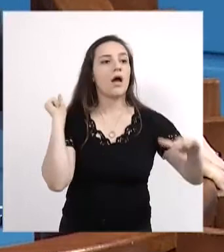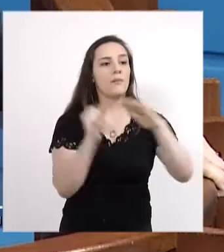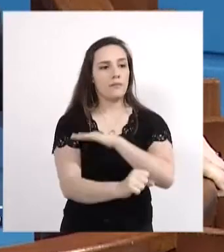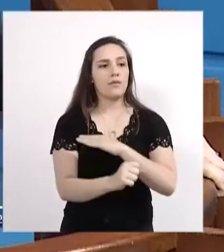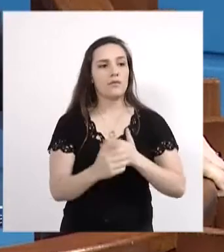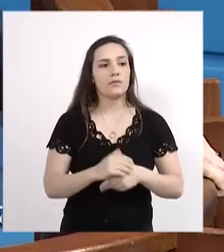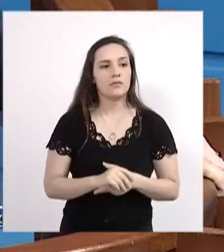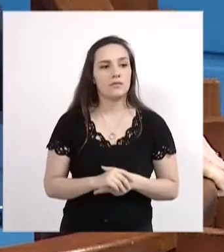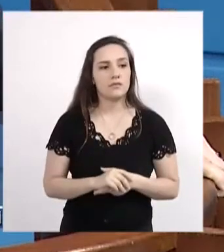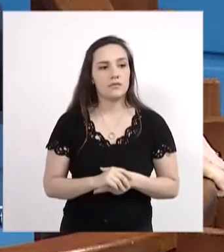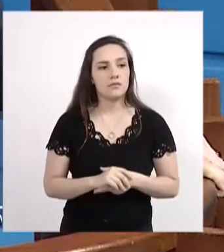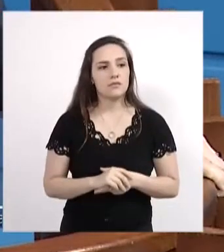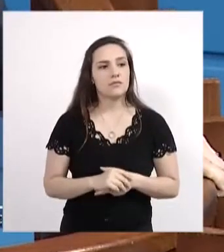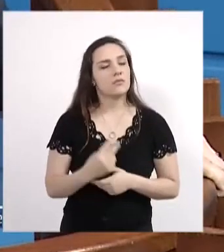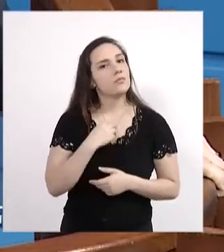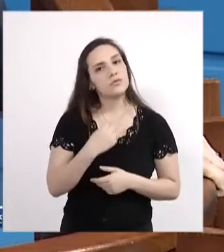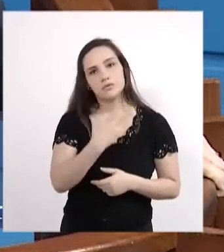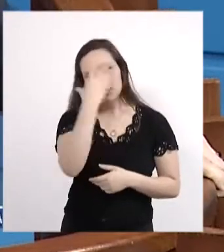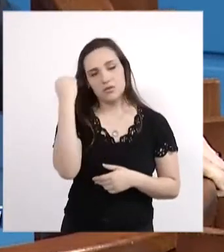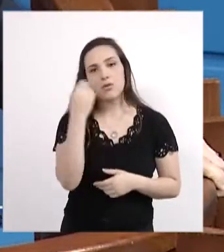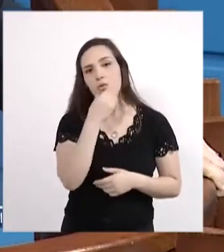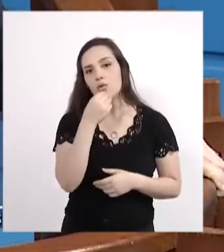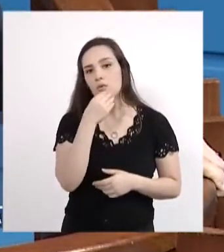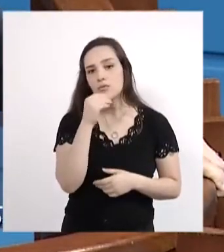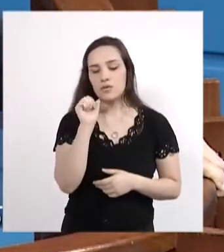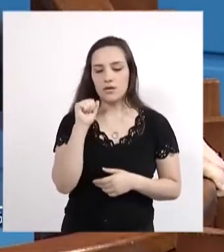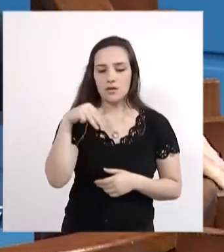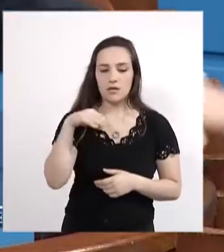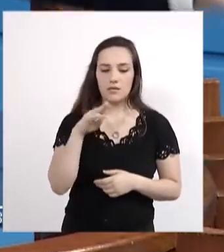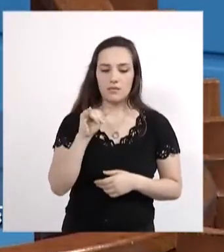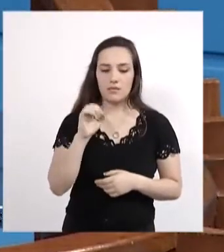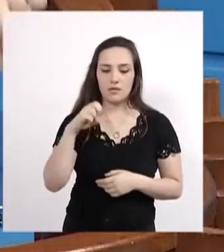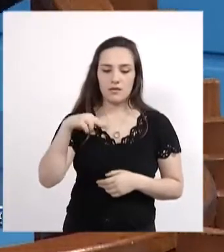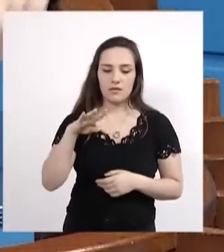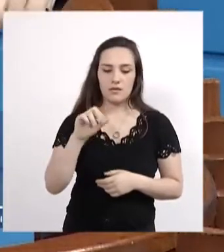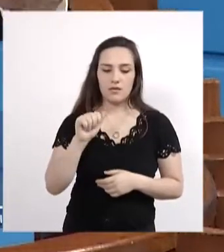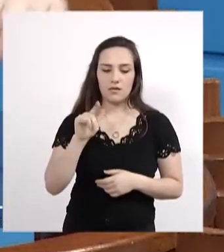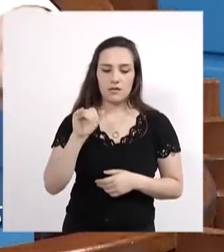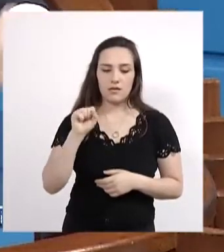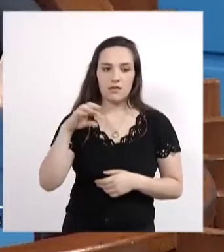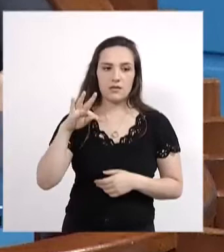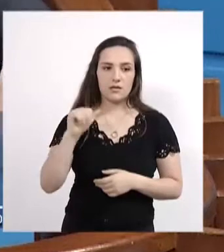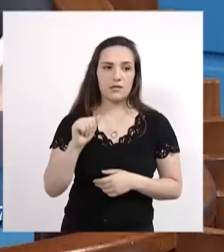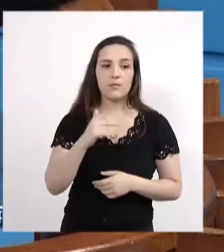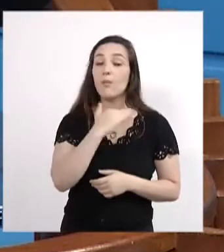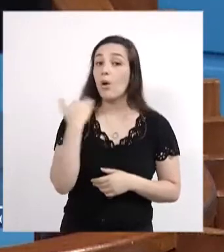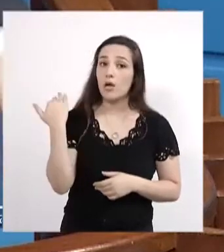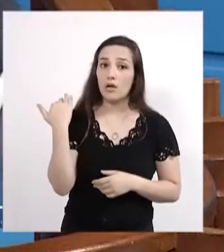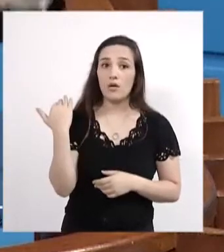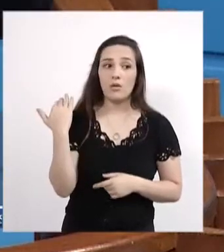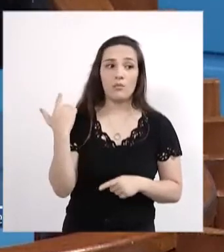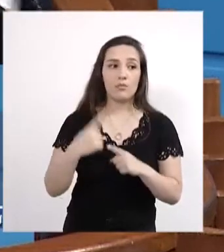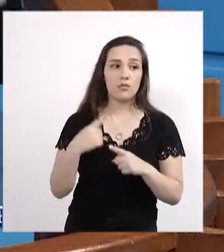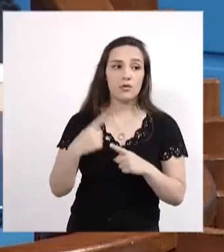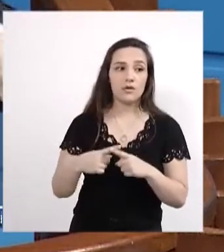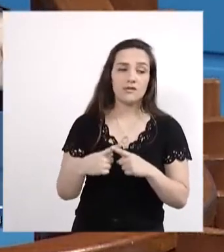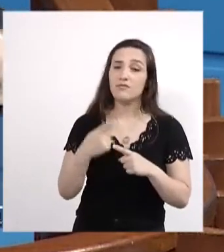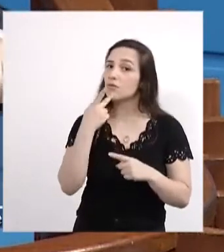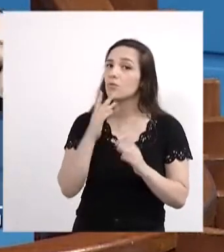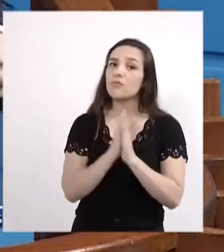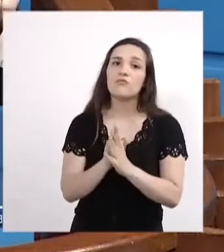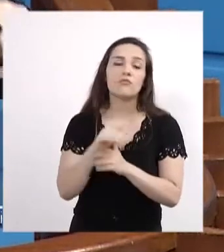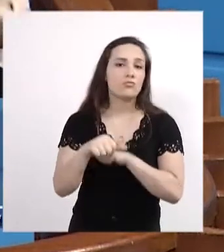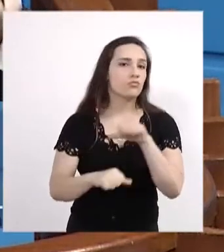da memória desse ambientalista que deu a sua vida para que essa Assembleia aqui não mudasse aquela